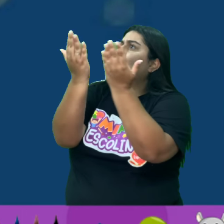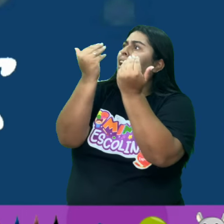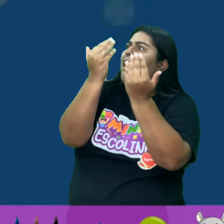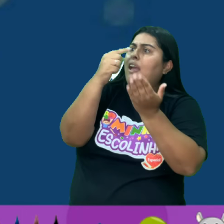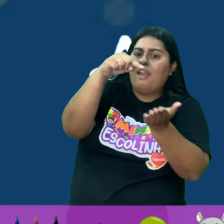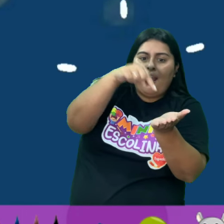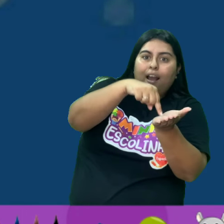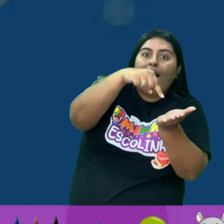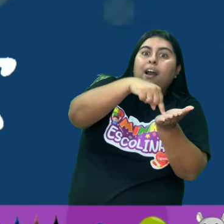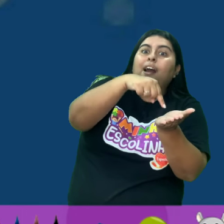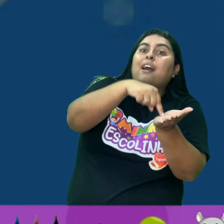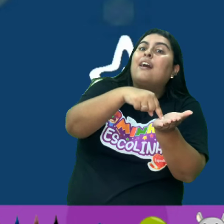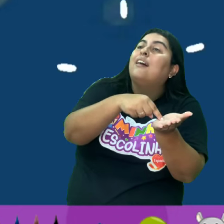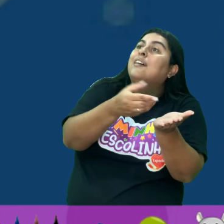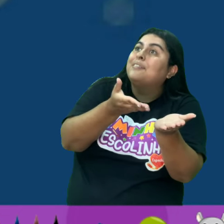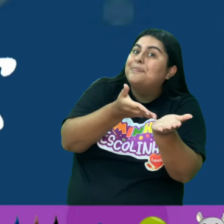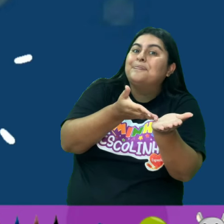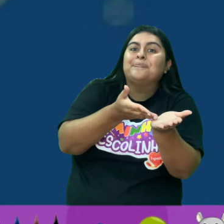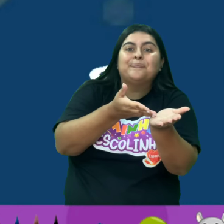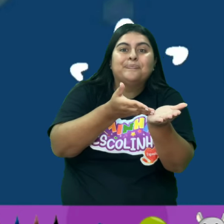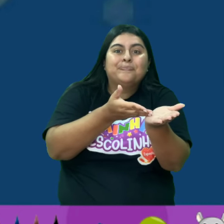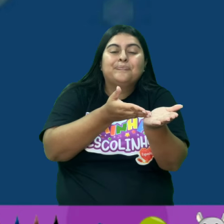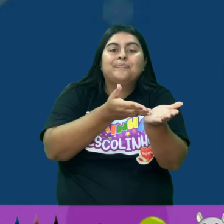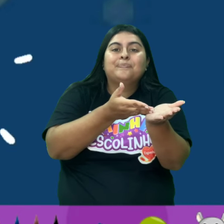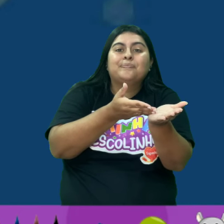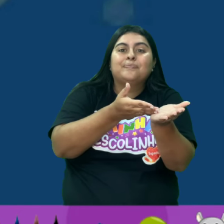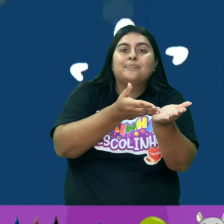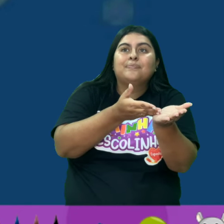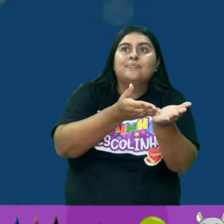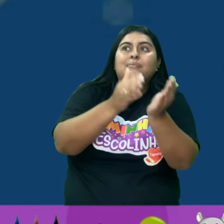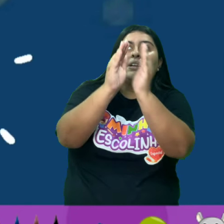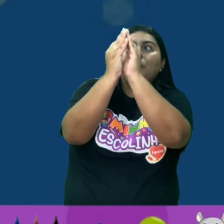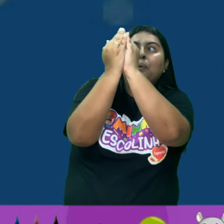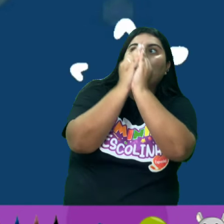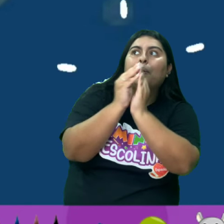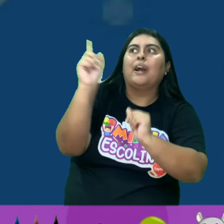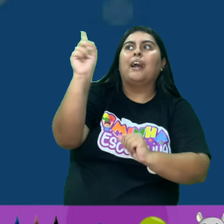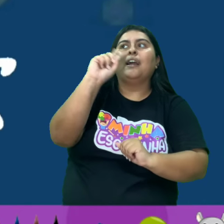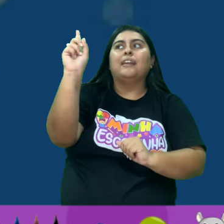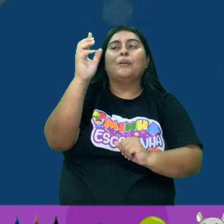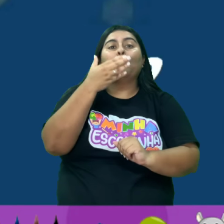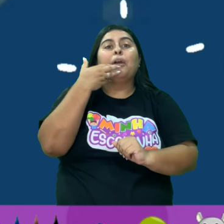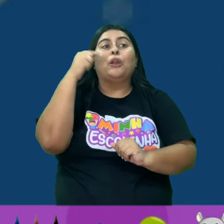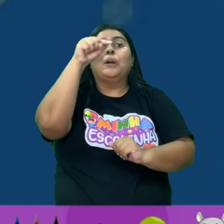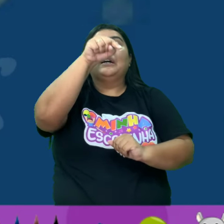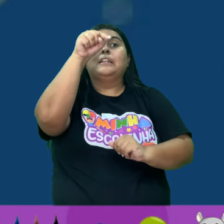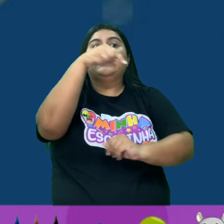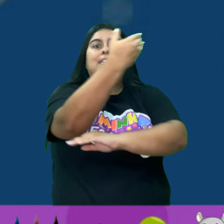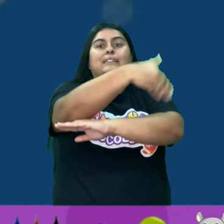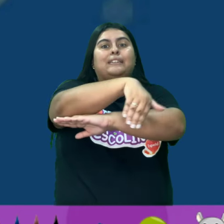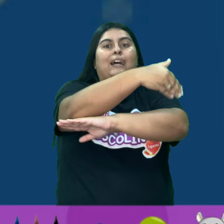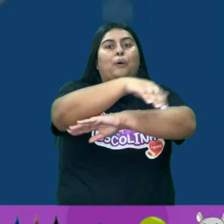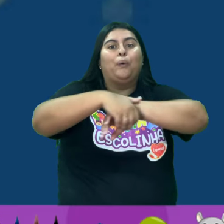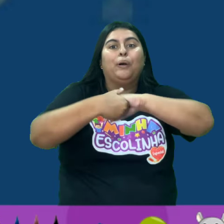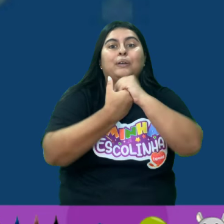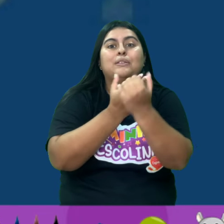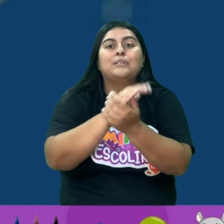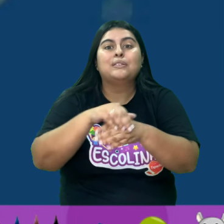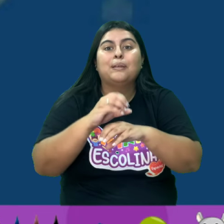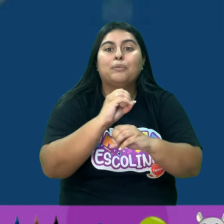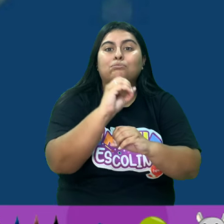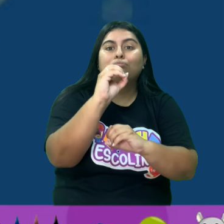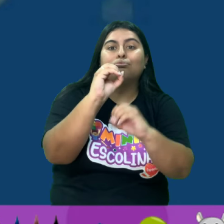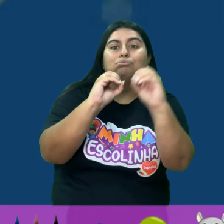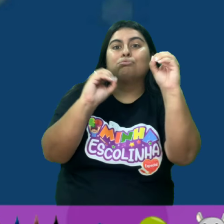Cai, cai, balão aqui na minha mão. Não cai não, não cai não, não cai não. Cai na